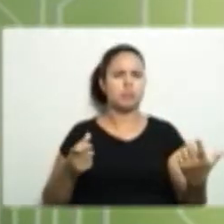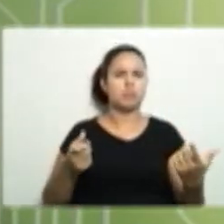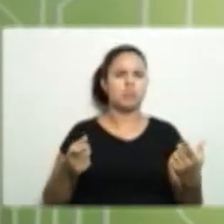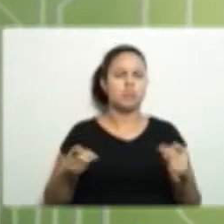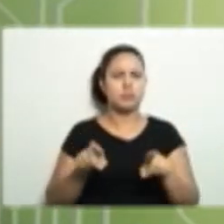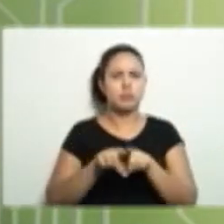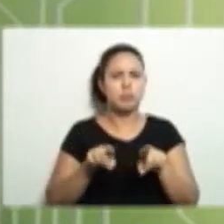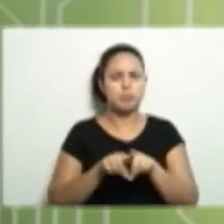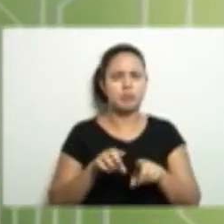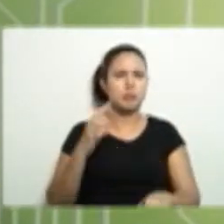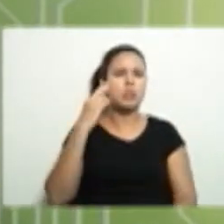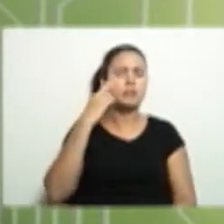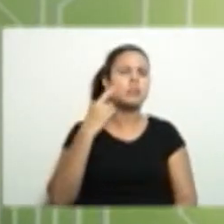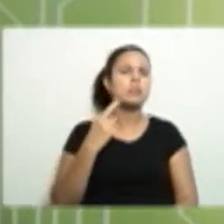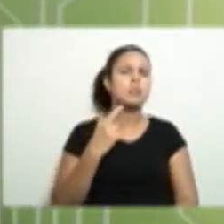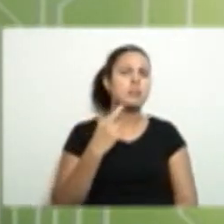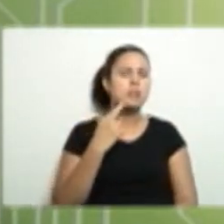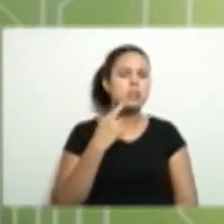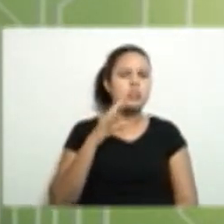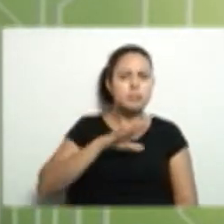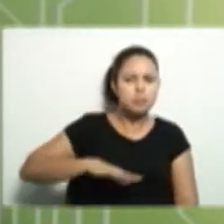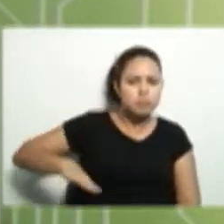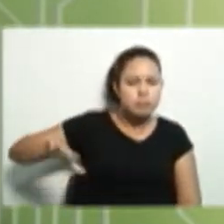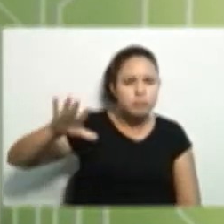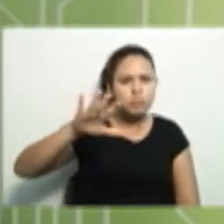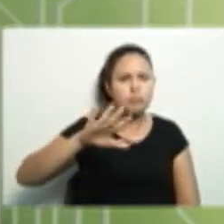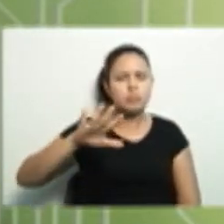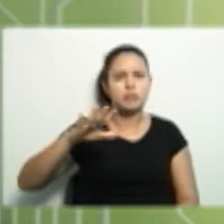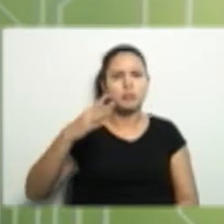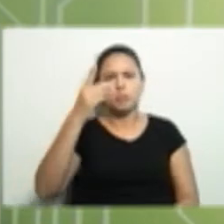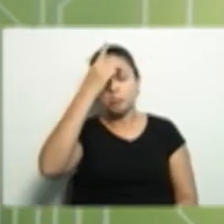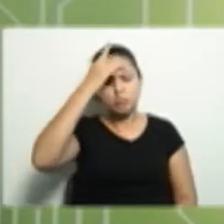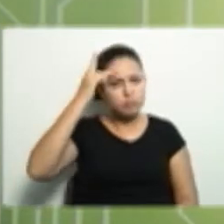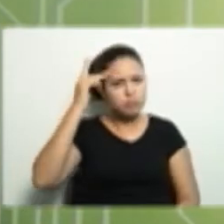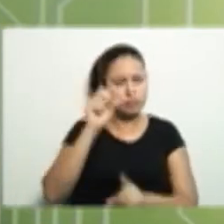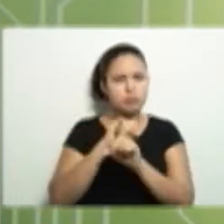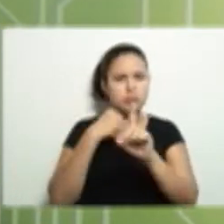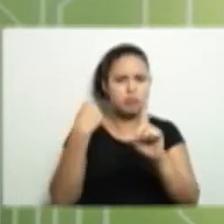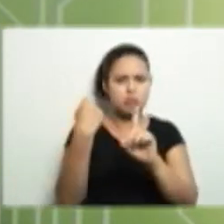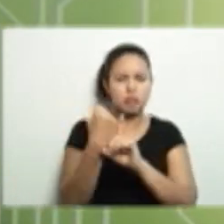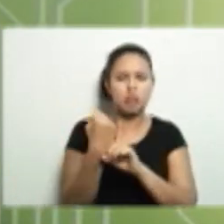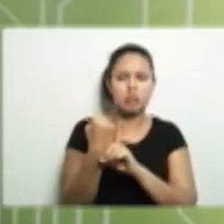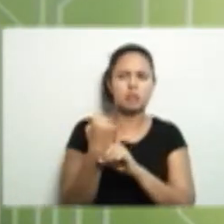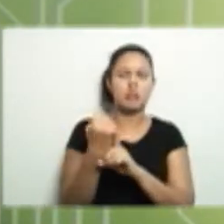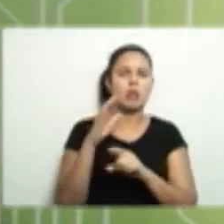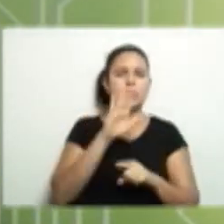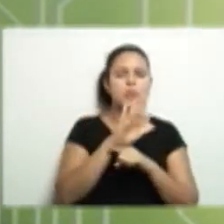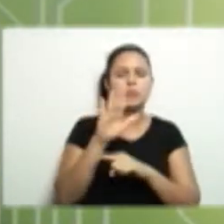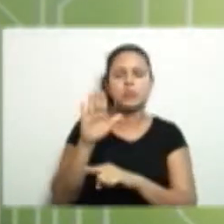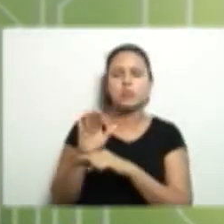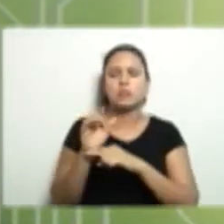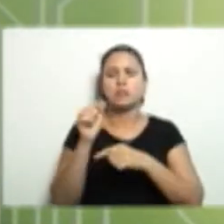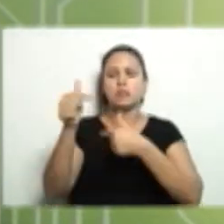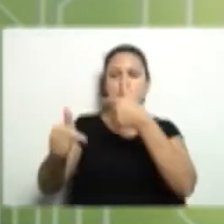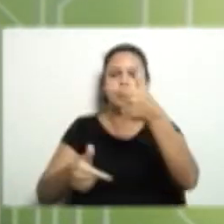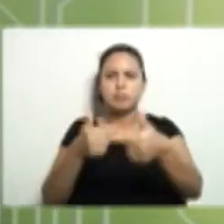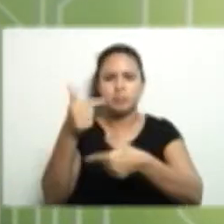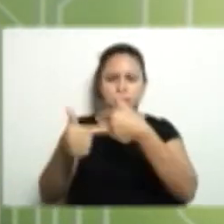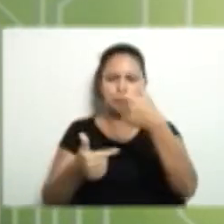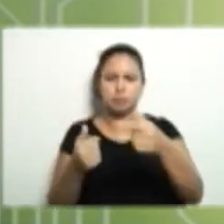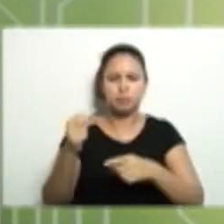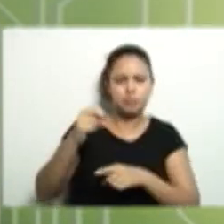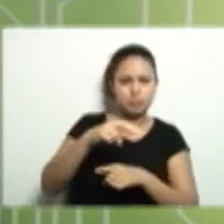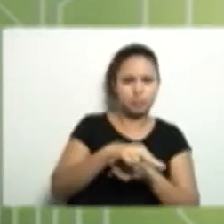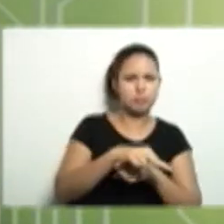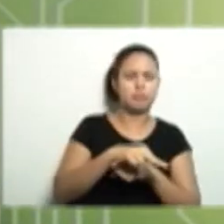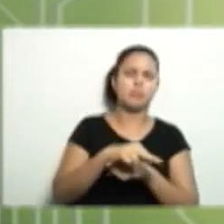toda a região que se beneficia disso, porque a população se beneficia do trabalho proporcionado por esse tipo de indústria ou prestadora de